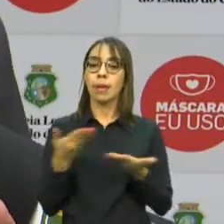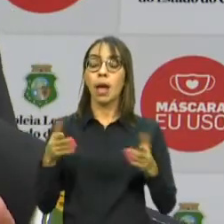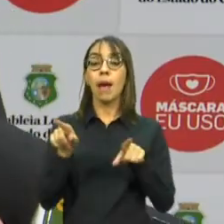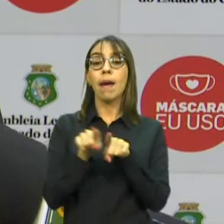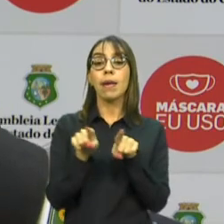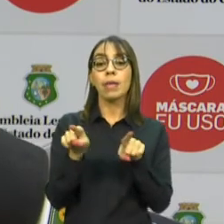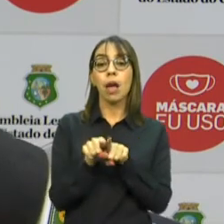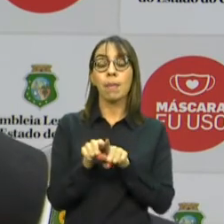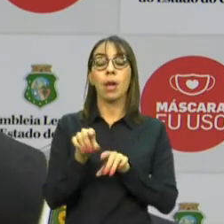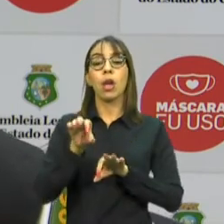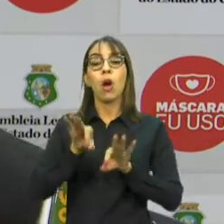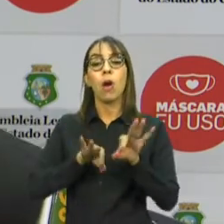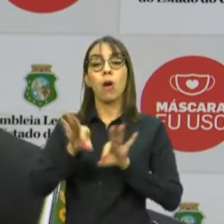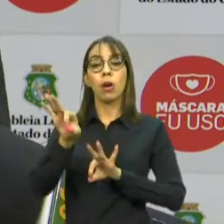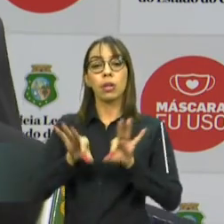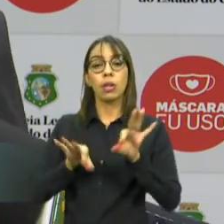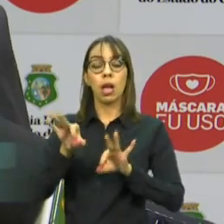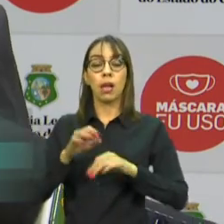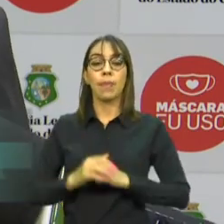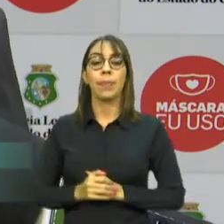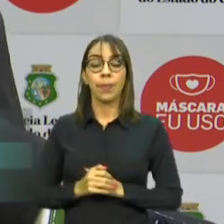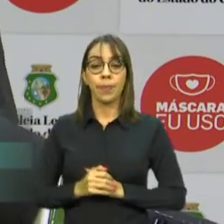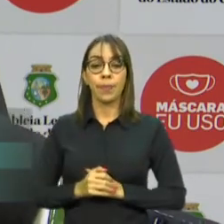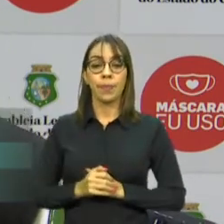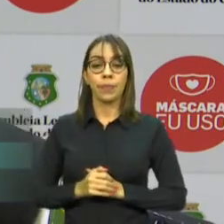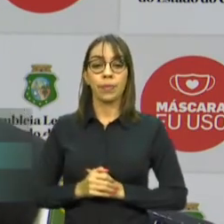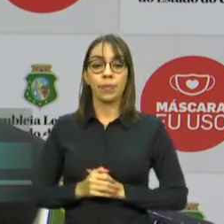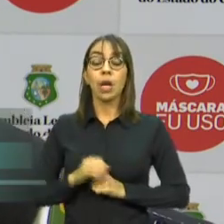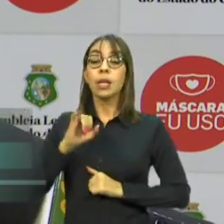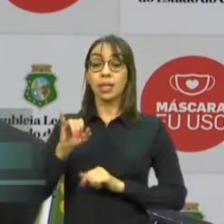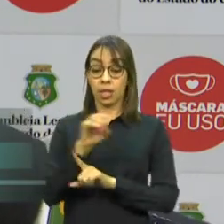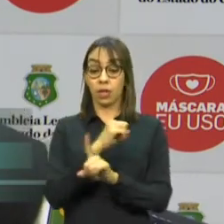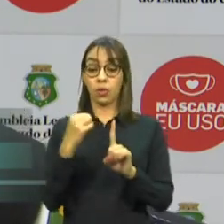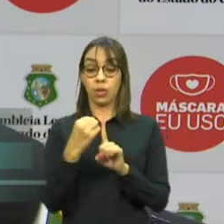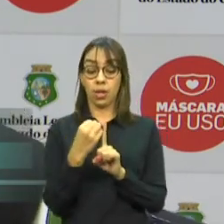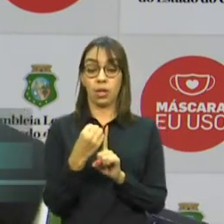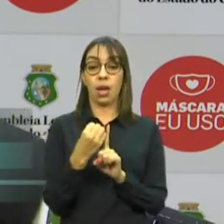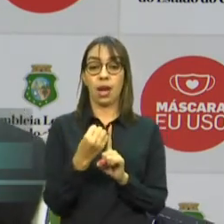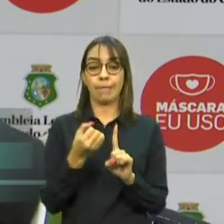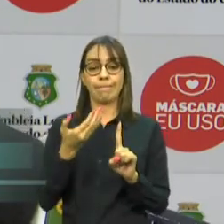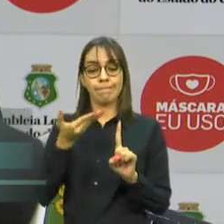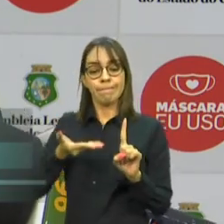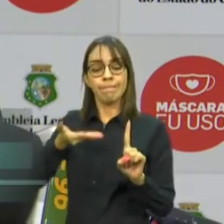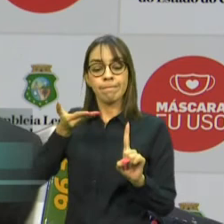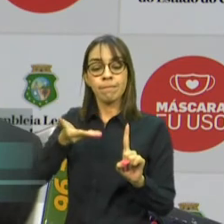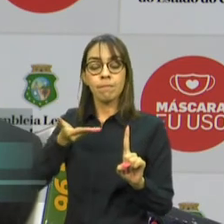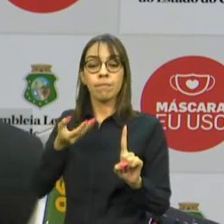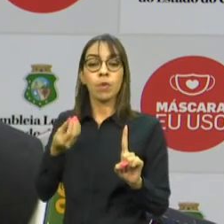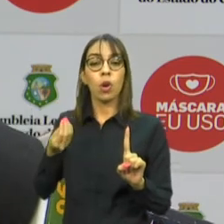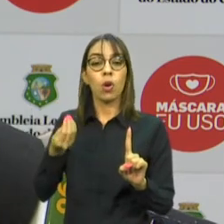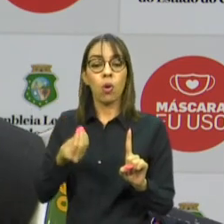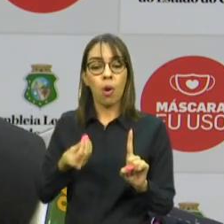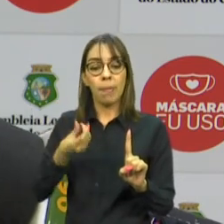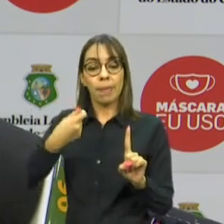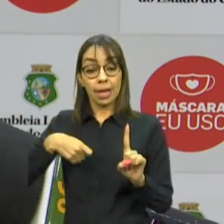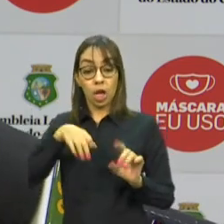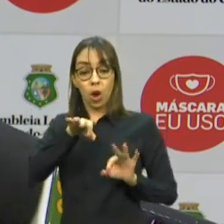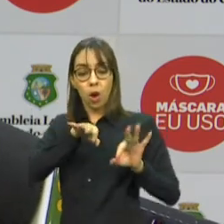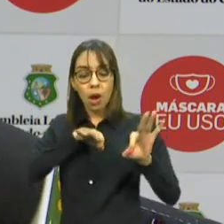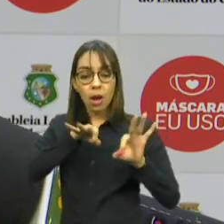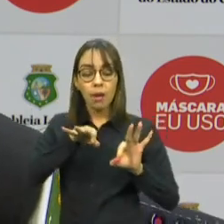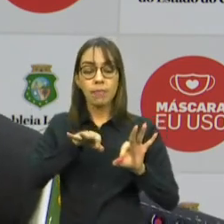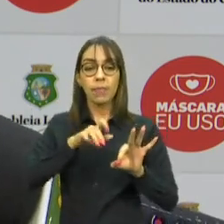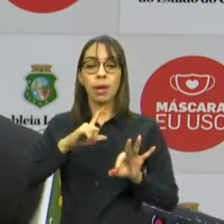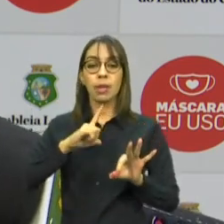para se organizar uma sociedade, é inimaginável uma sociedade organizada,